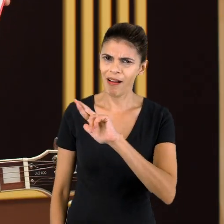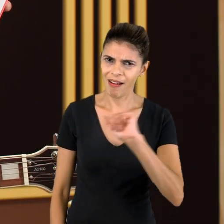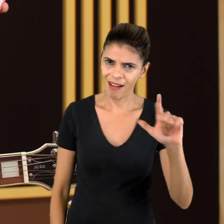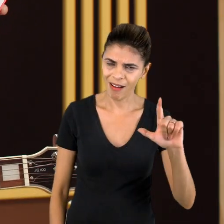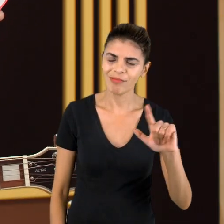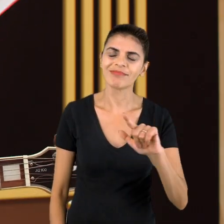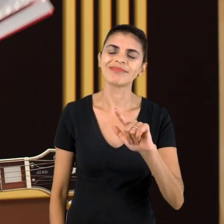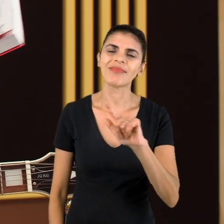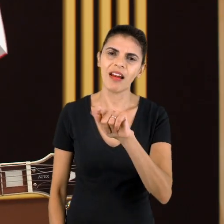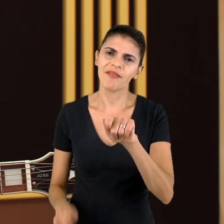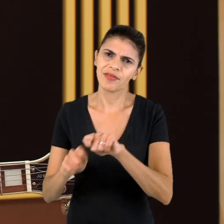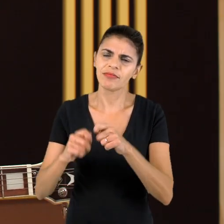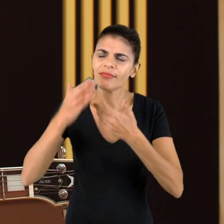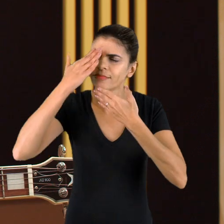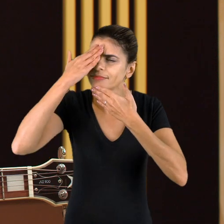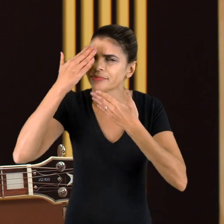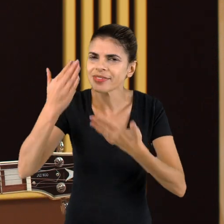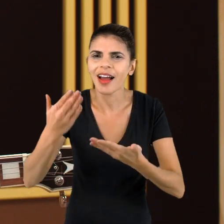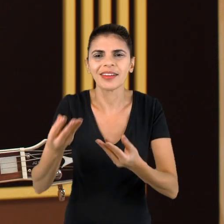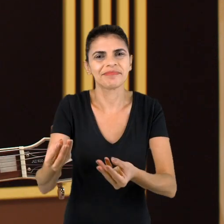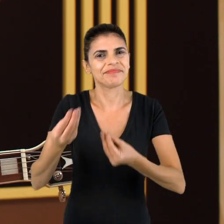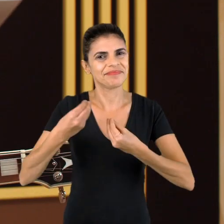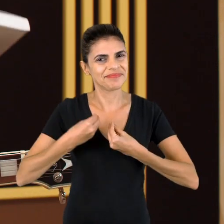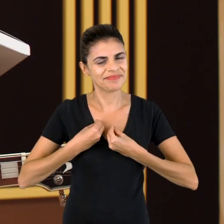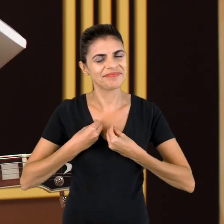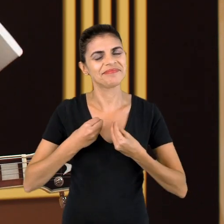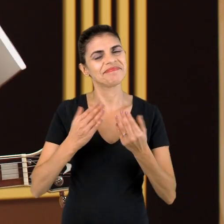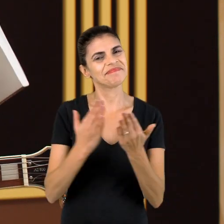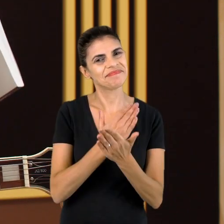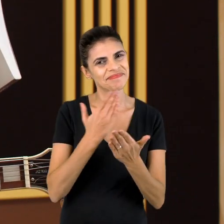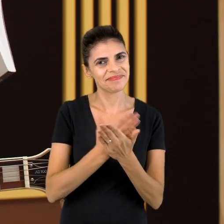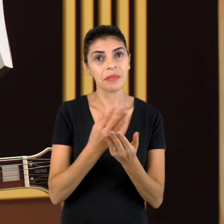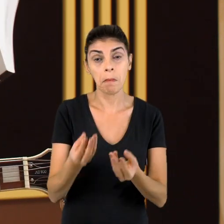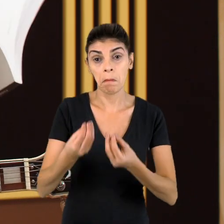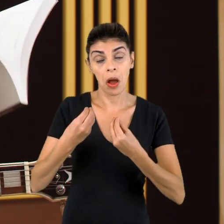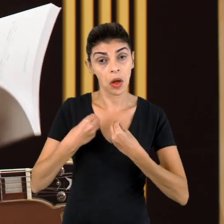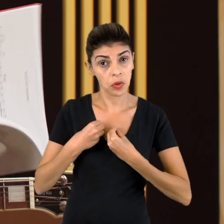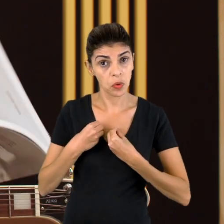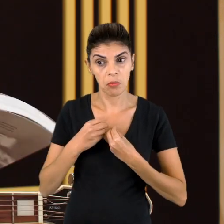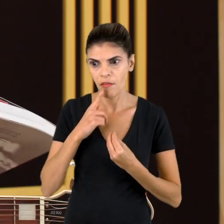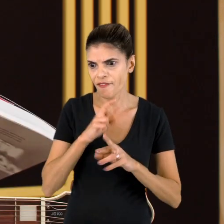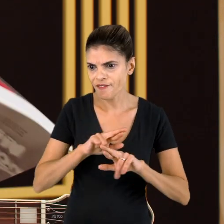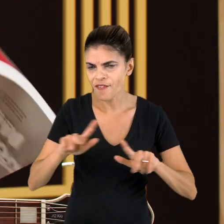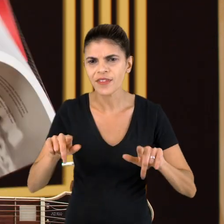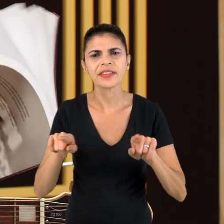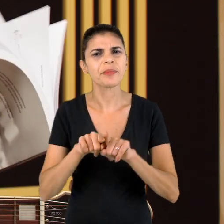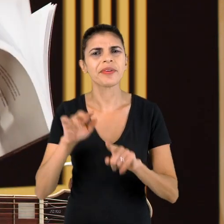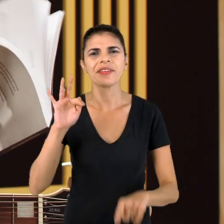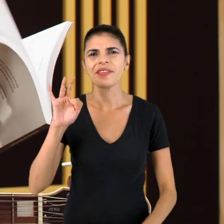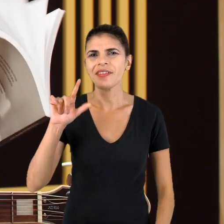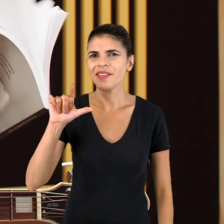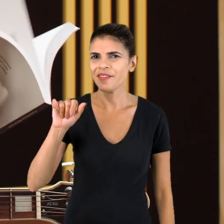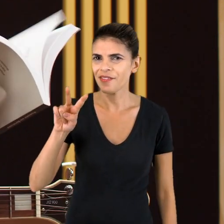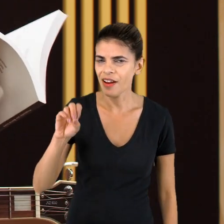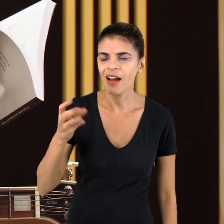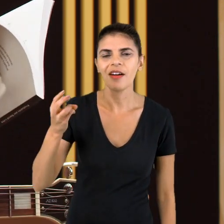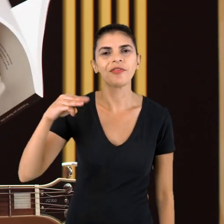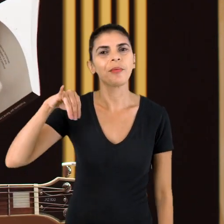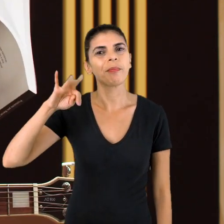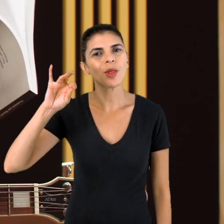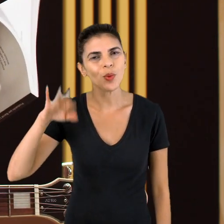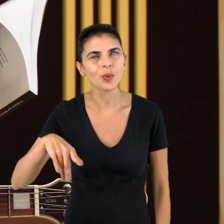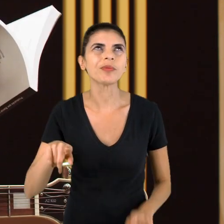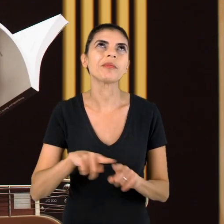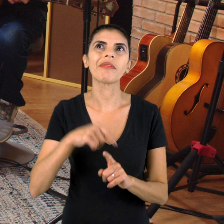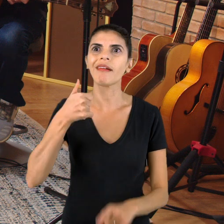Barral. É o cara que produziu. Obrigado por ter mandado esses... Ele mandou esse aqui, ele mandou a penca. Mandou do Flávio, do Milton, mandou do